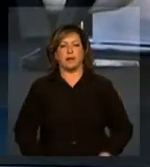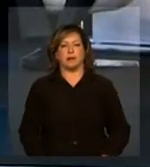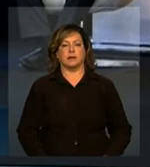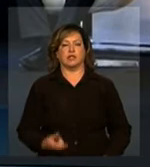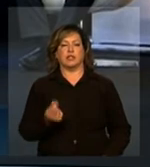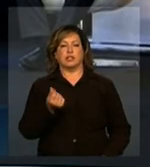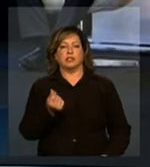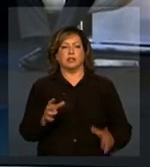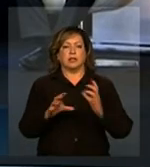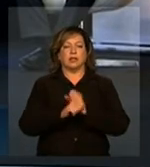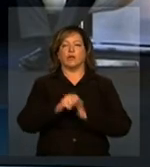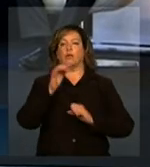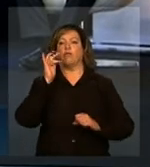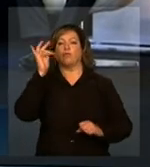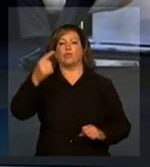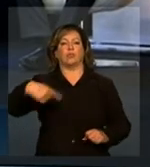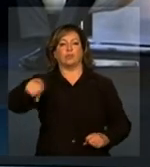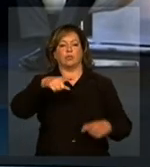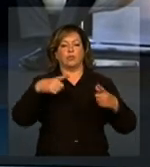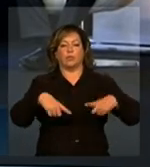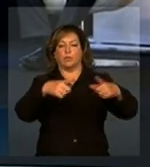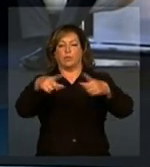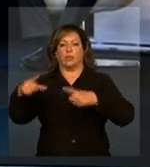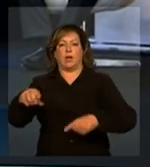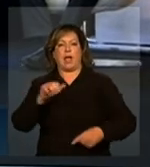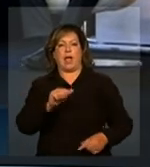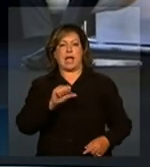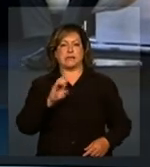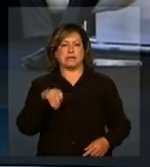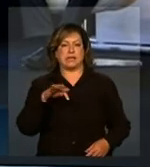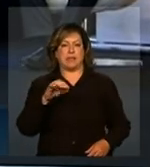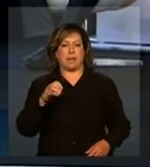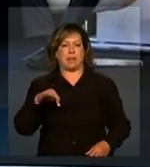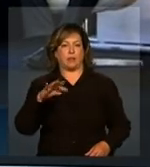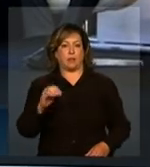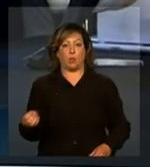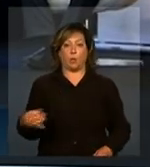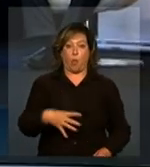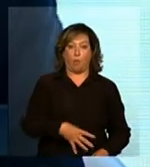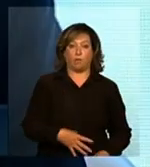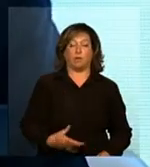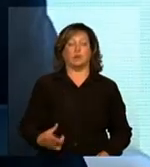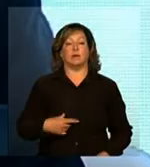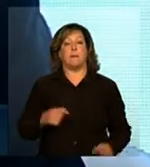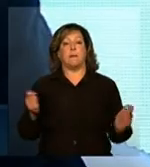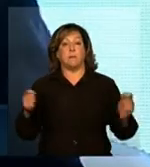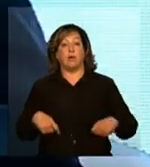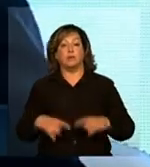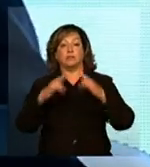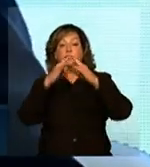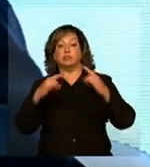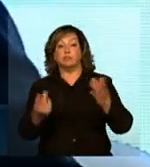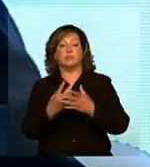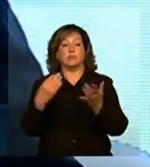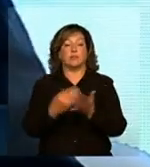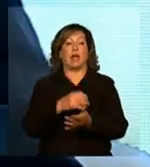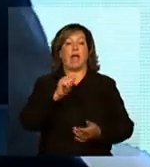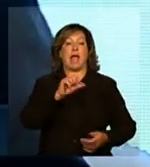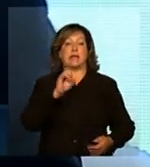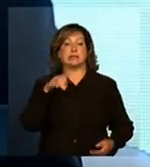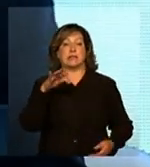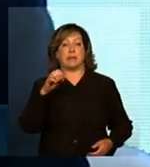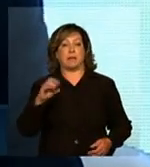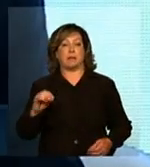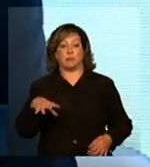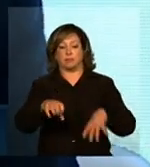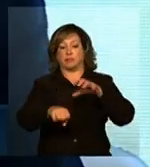assentamentos, né, de tal forma que, quando inicia um assentamento novo, a gente possa, o mais rapidamente possível, incluir esse assentamento no